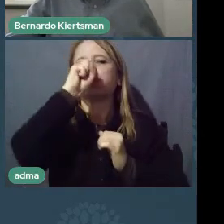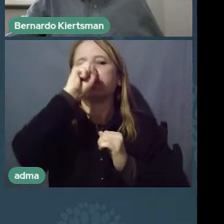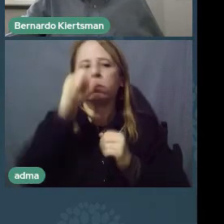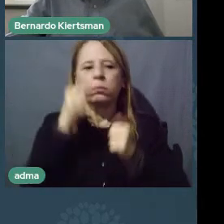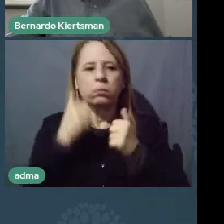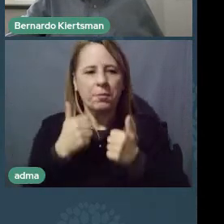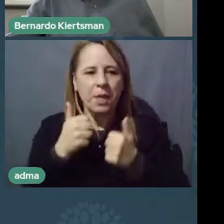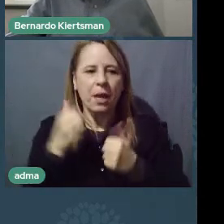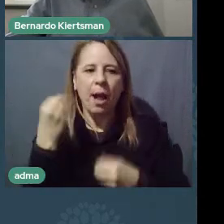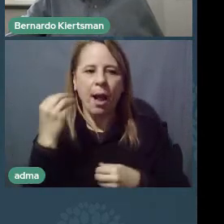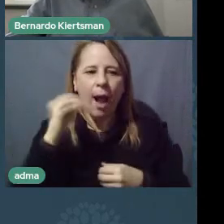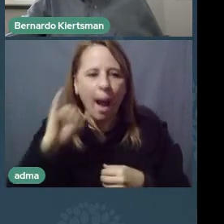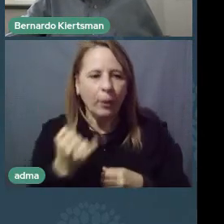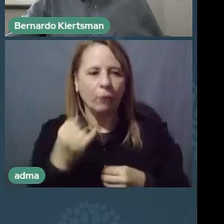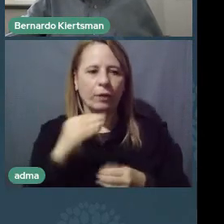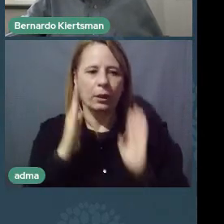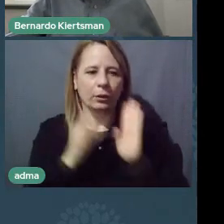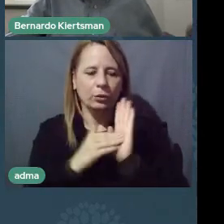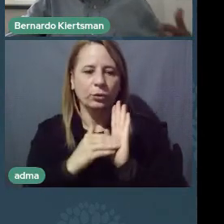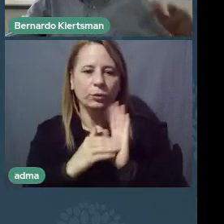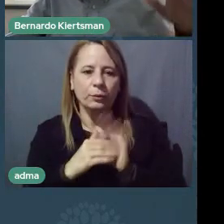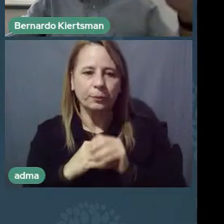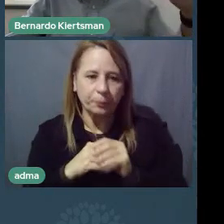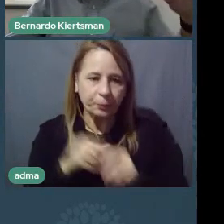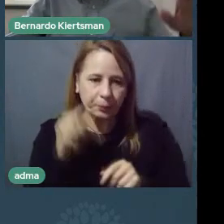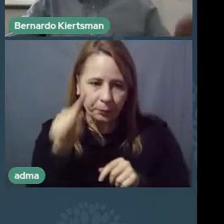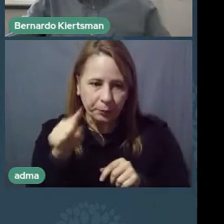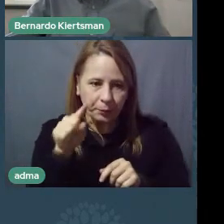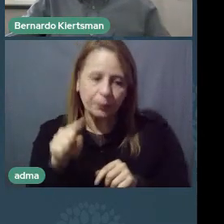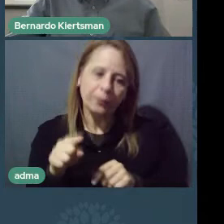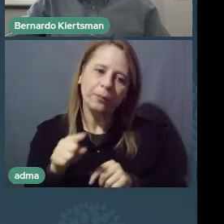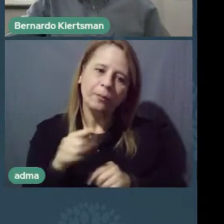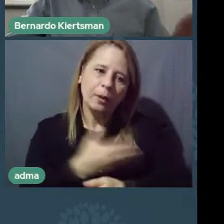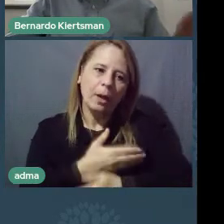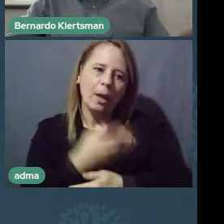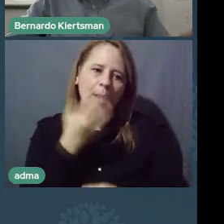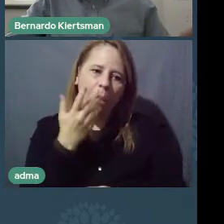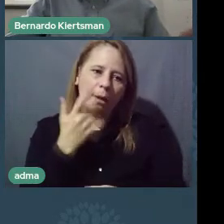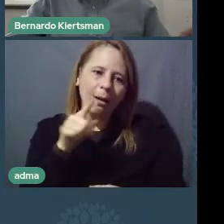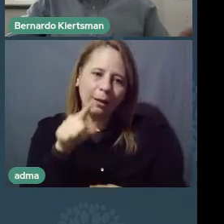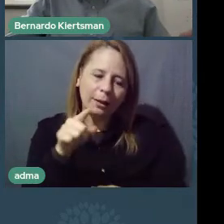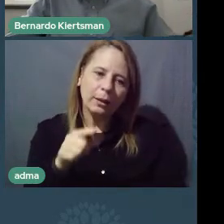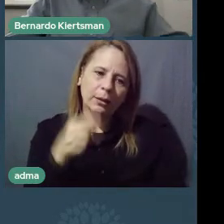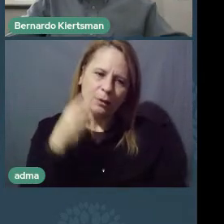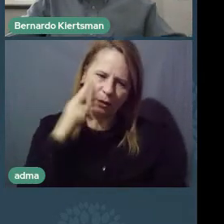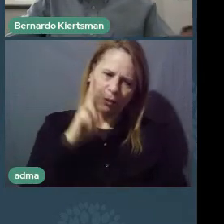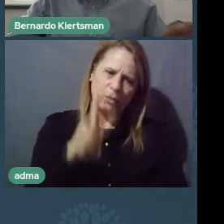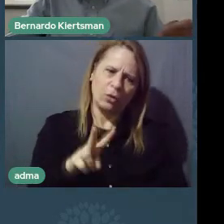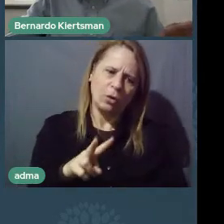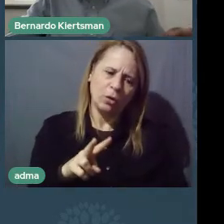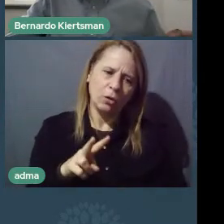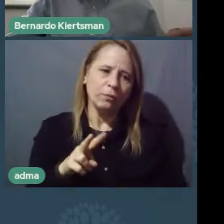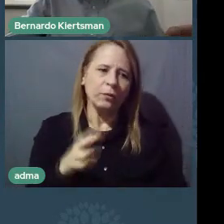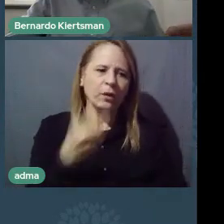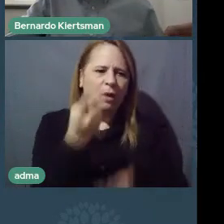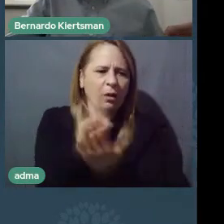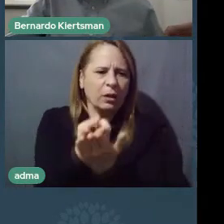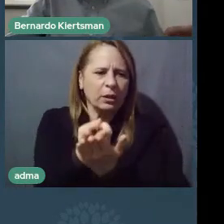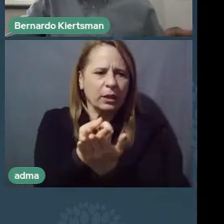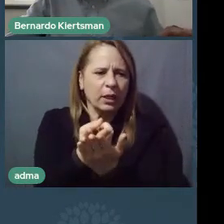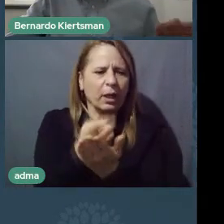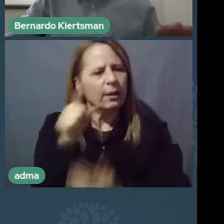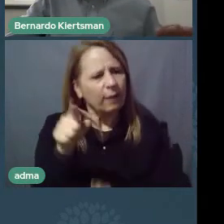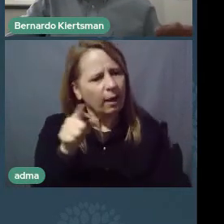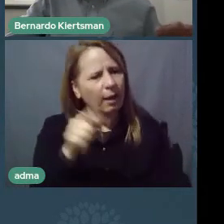Isso aqui é uma criança que eu estava passando visita com os residentes, eu olhei de longe, essa criança estava internada na nossa